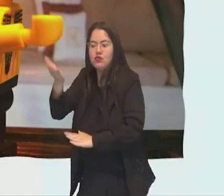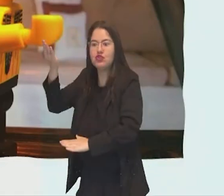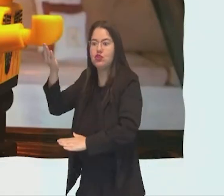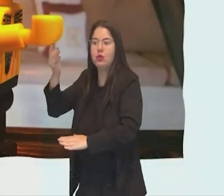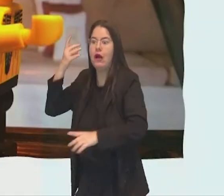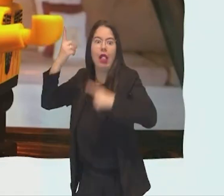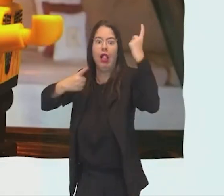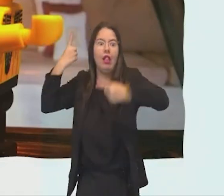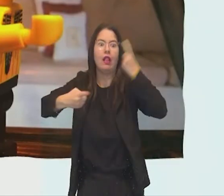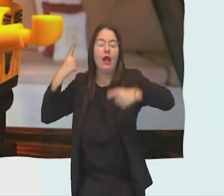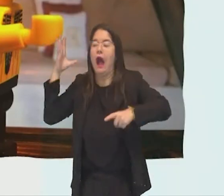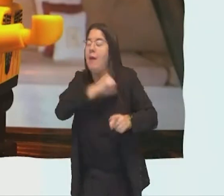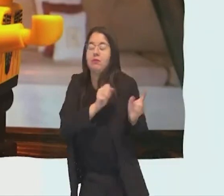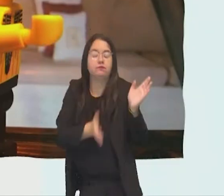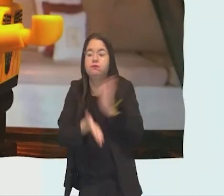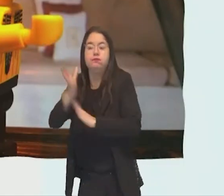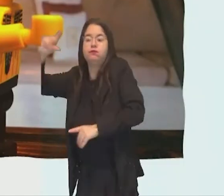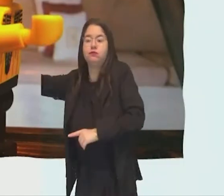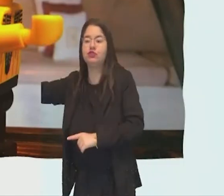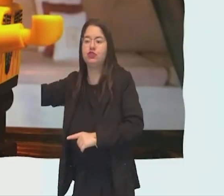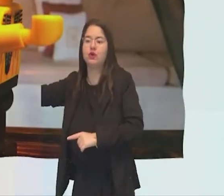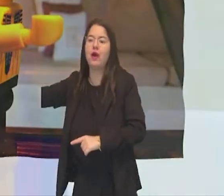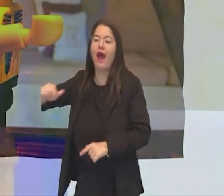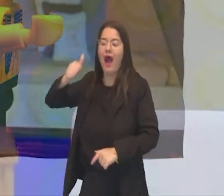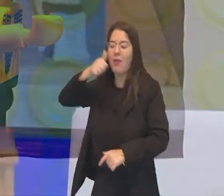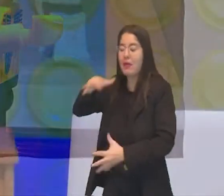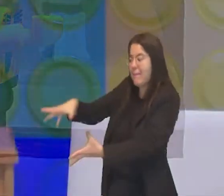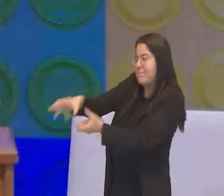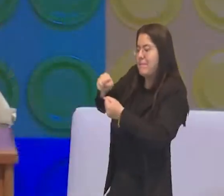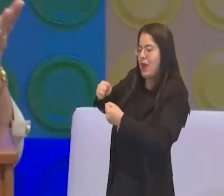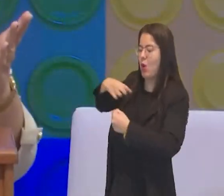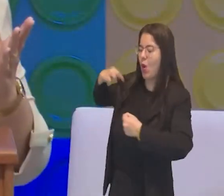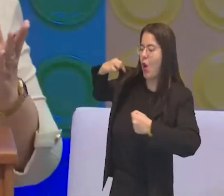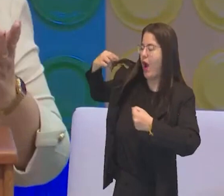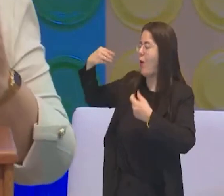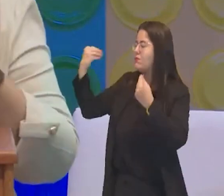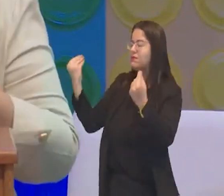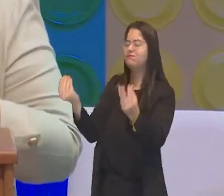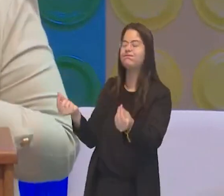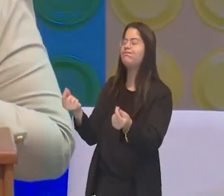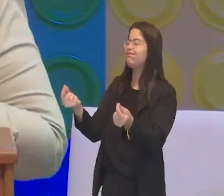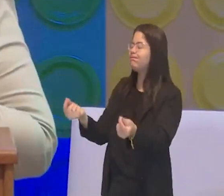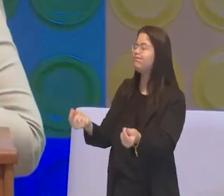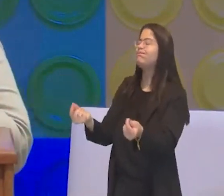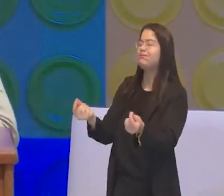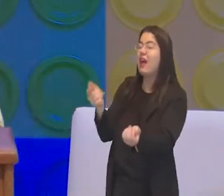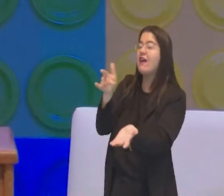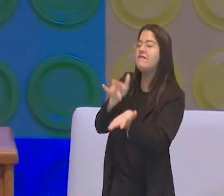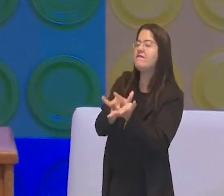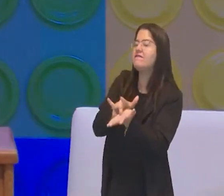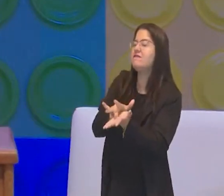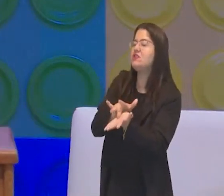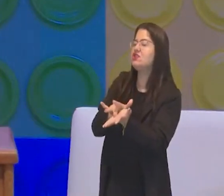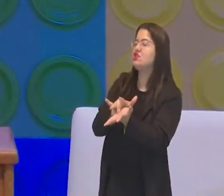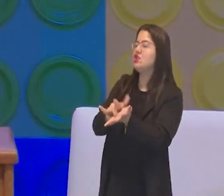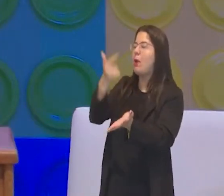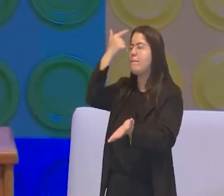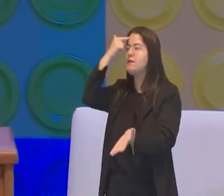um pensamento rápido e aproveitou para mentir, fingir que tinha sido o contrário.